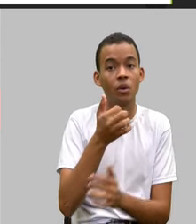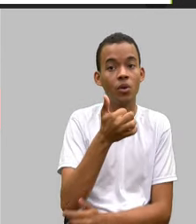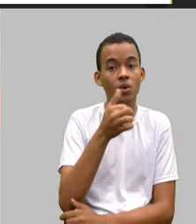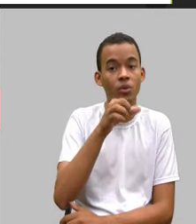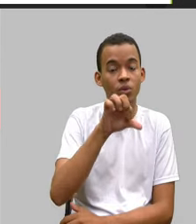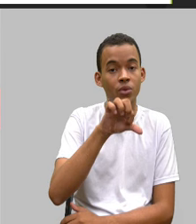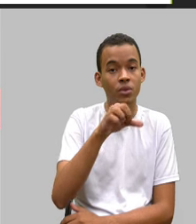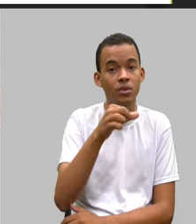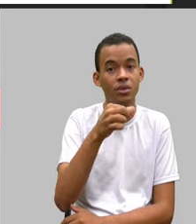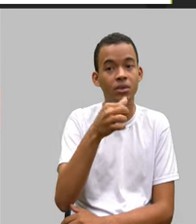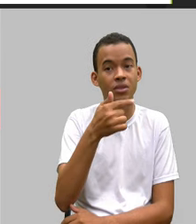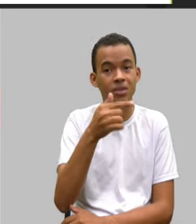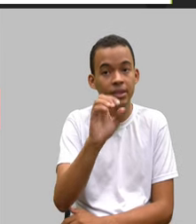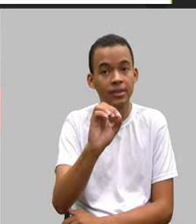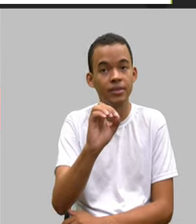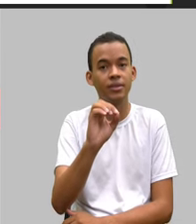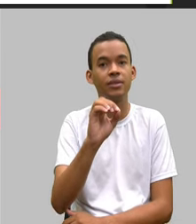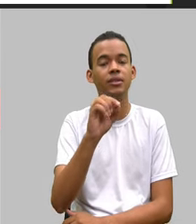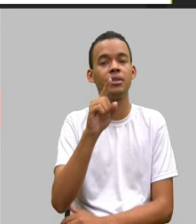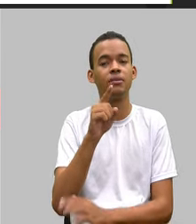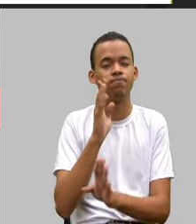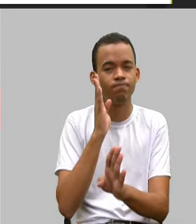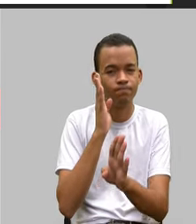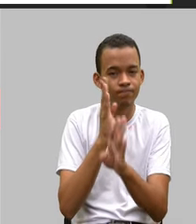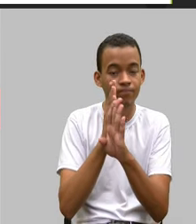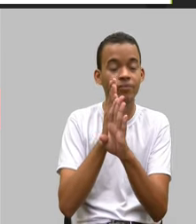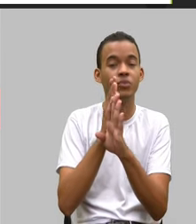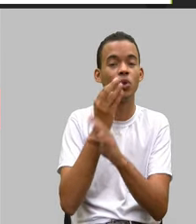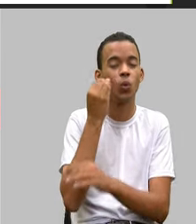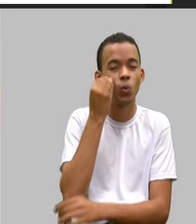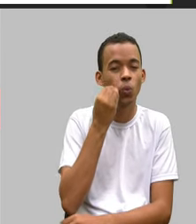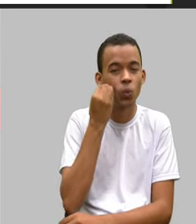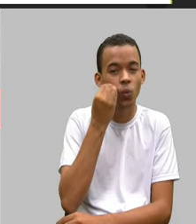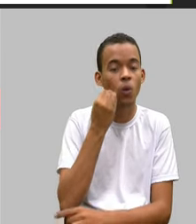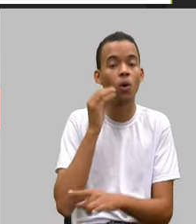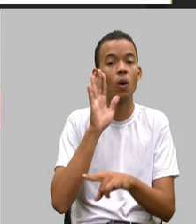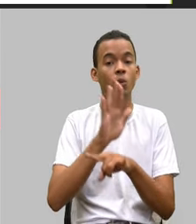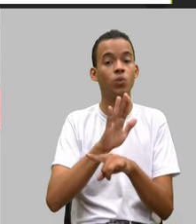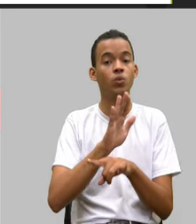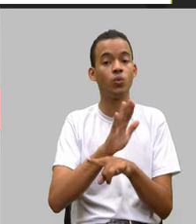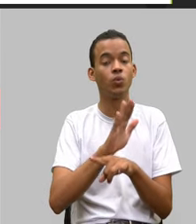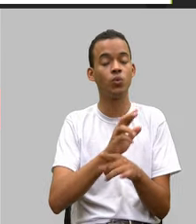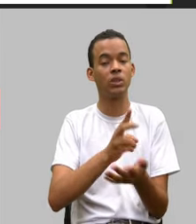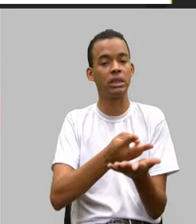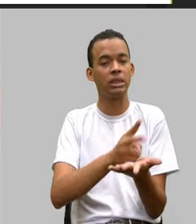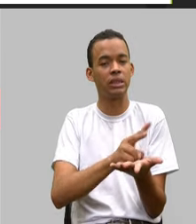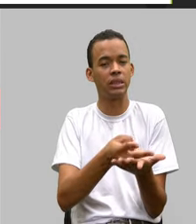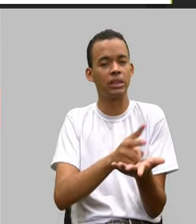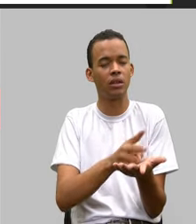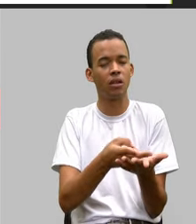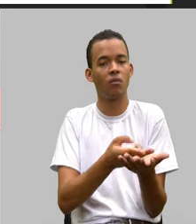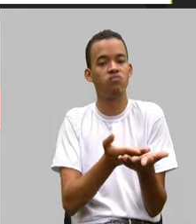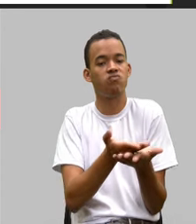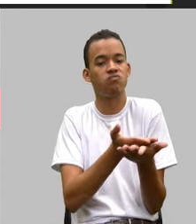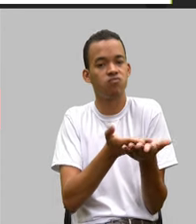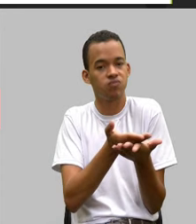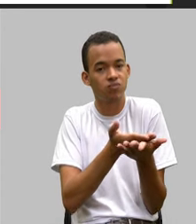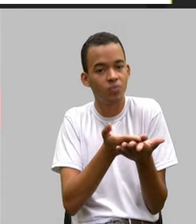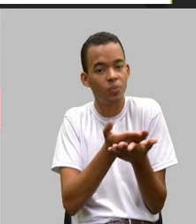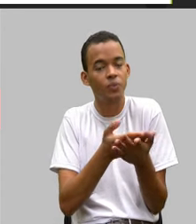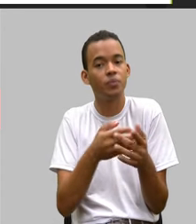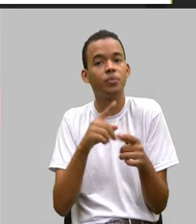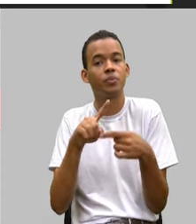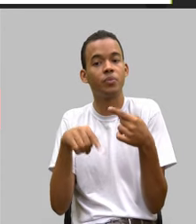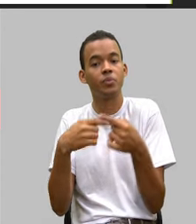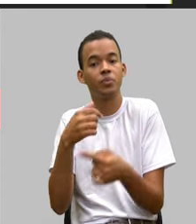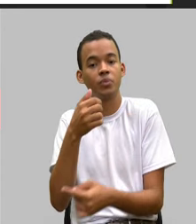se identificou experimentalmente que era benéfico para tratamento de convulsão e depois de 1994 houve